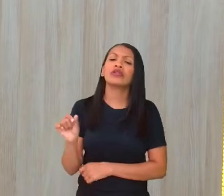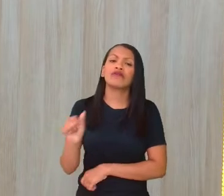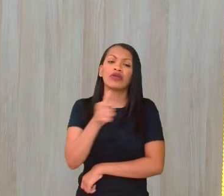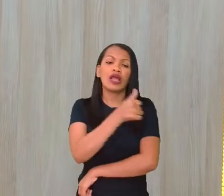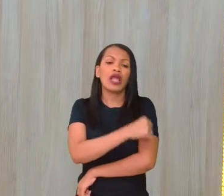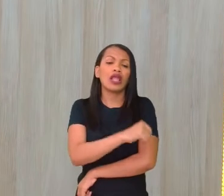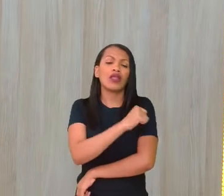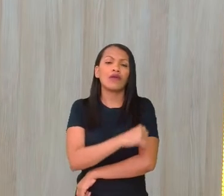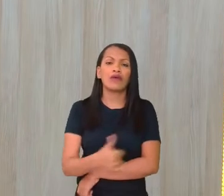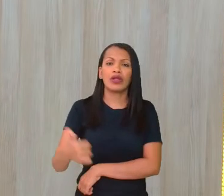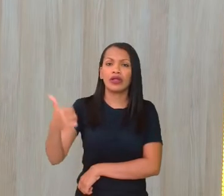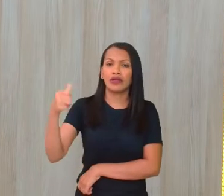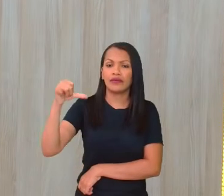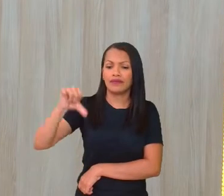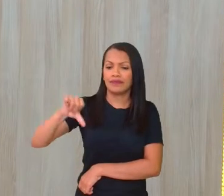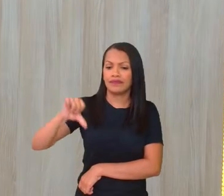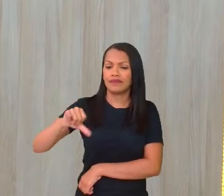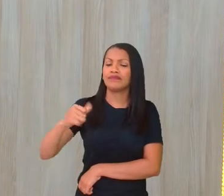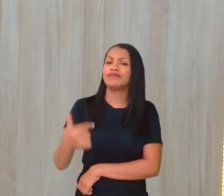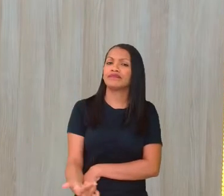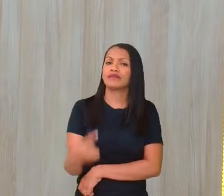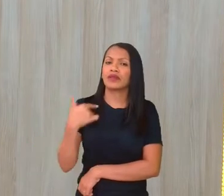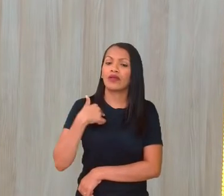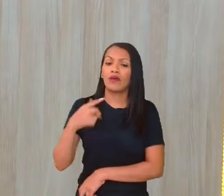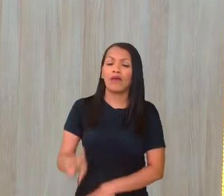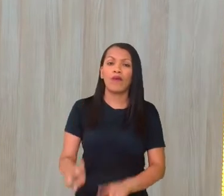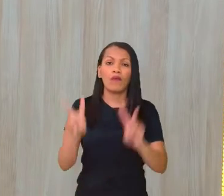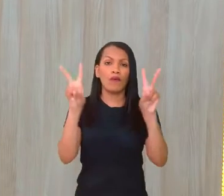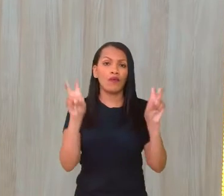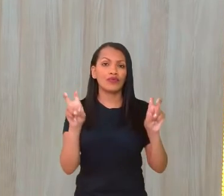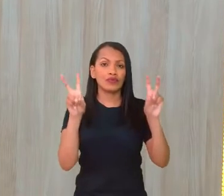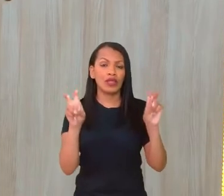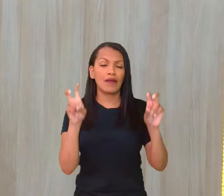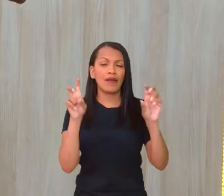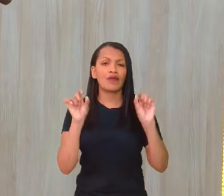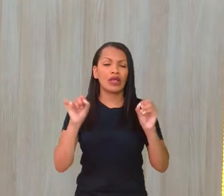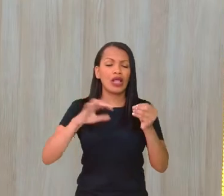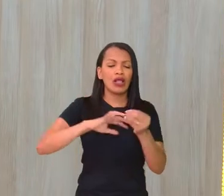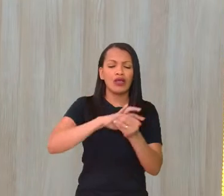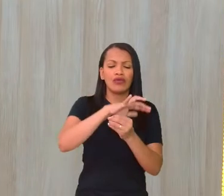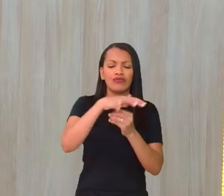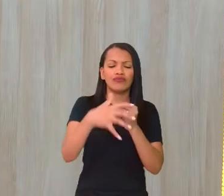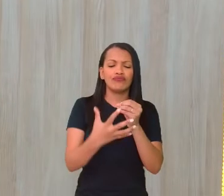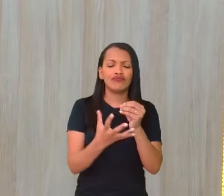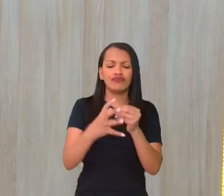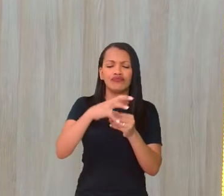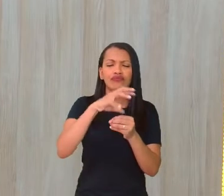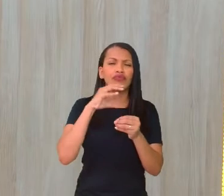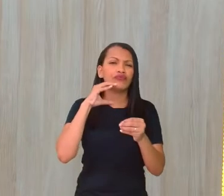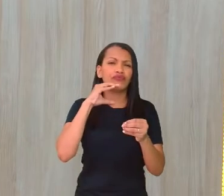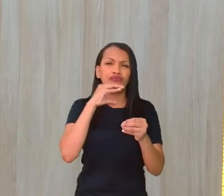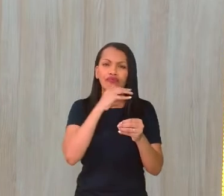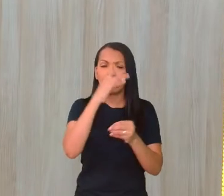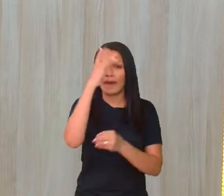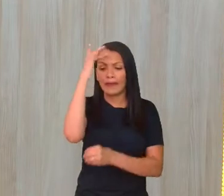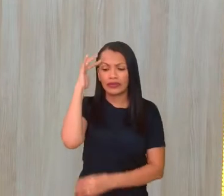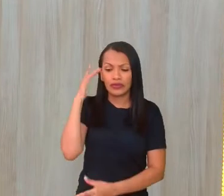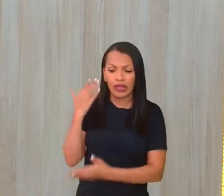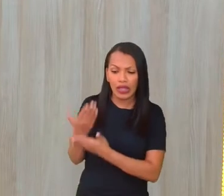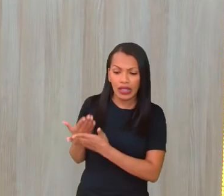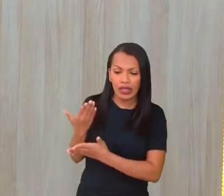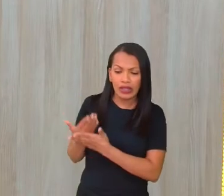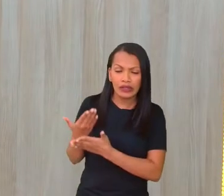aqui, o tema do aquecimento global ele vem sendo debatido, né, por pessoas que realmente estudam, né, que podem